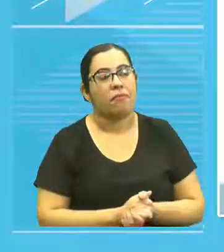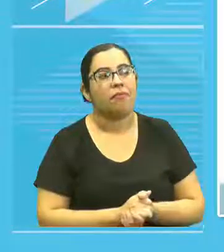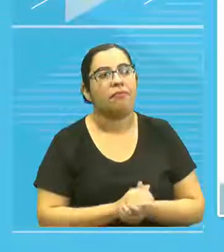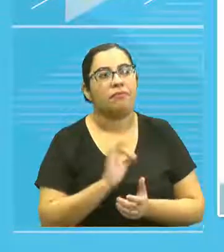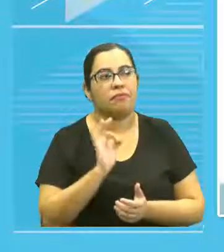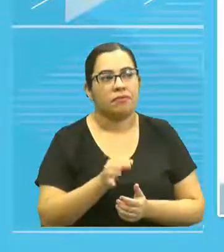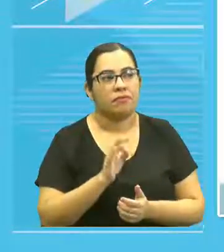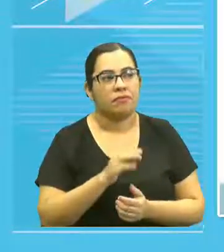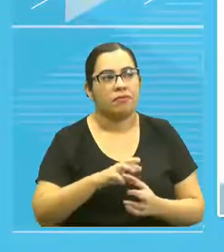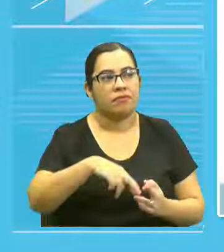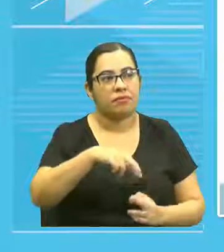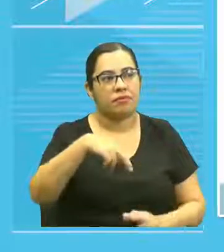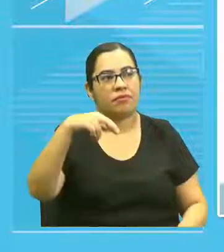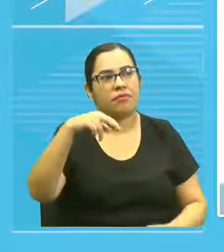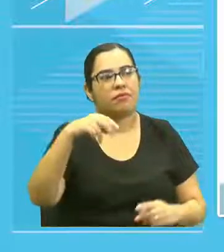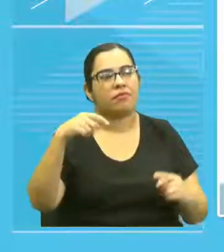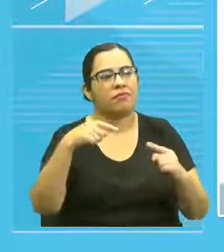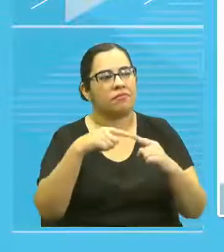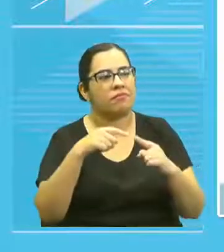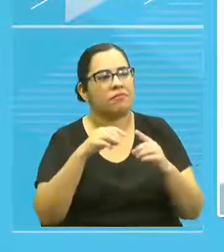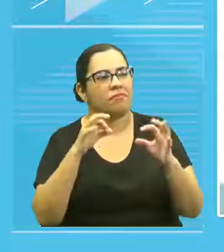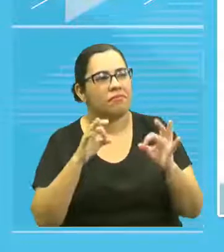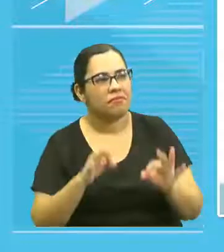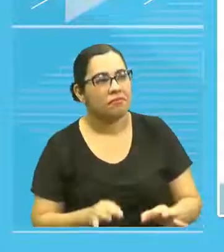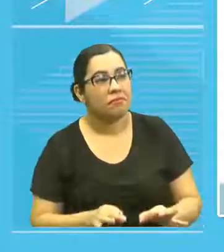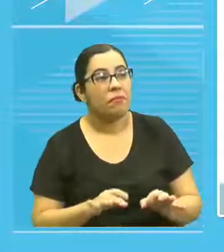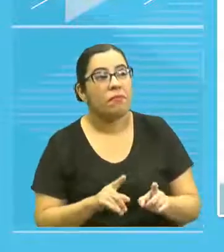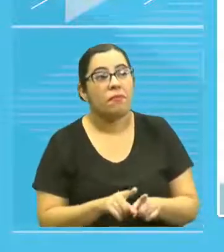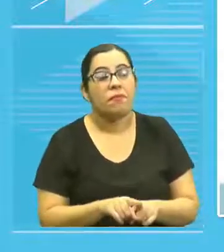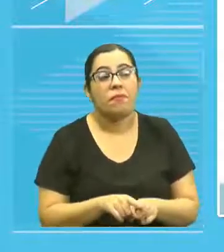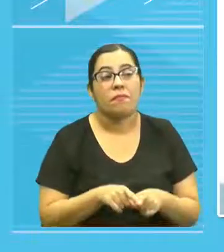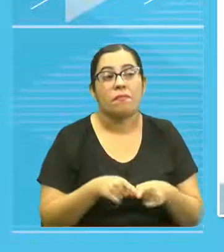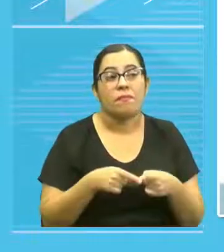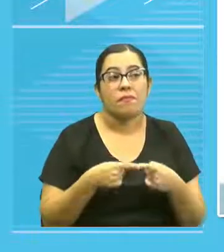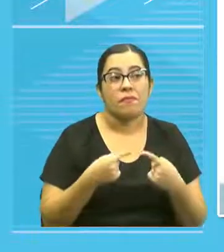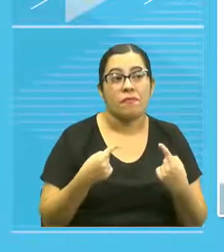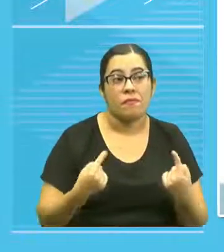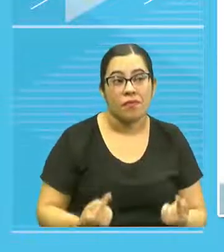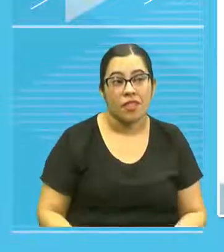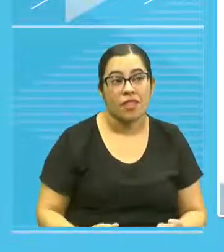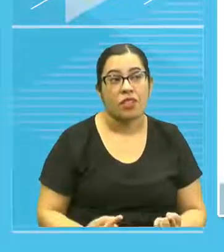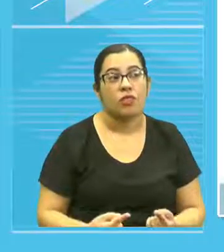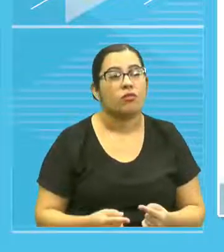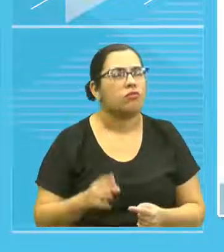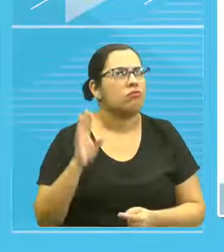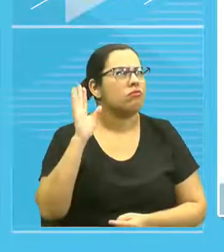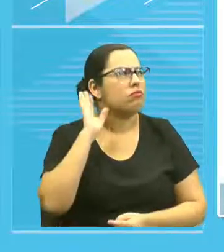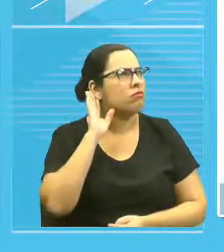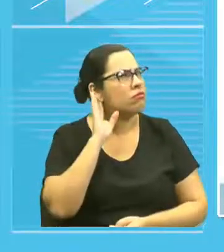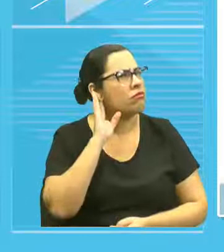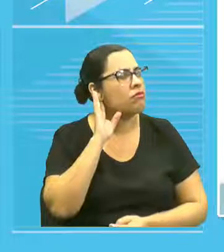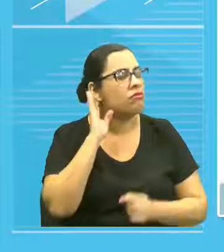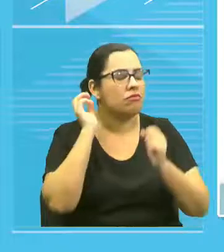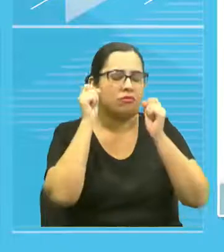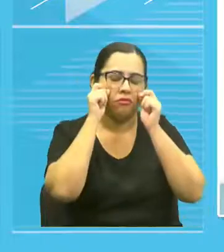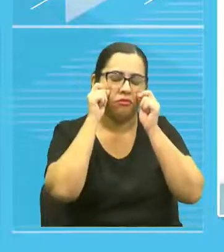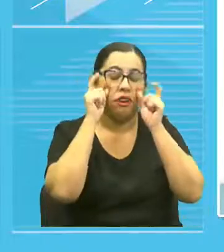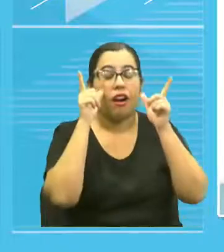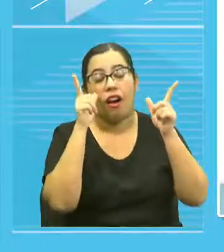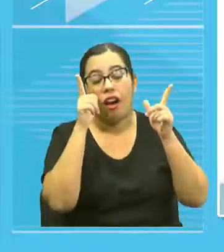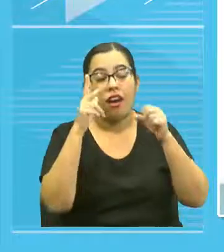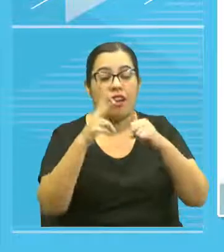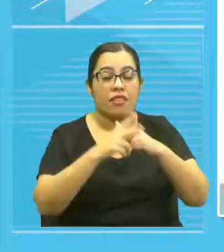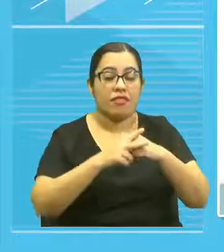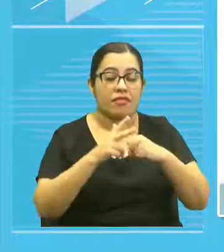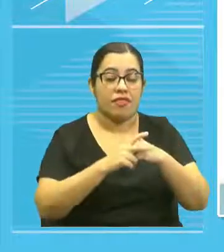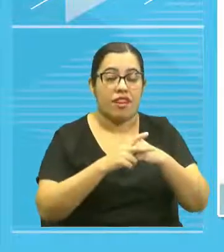e ele tá se arrependendo um objeto mesmo é mas só que ele tá ouvindo acorda do verbo acordar